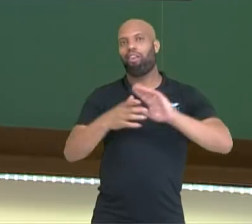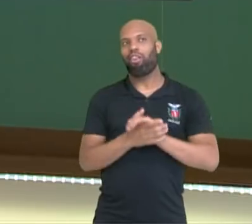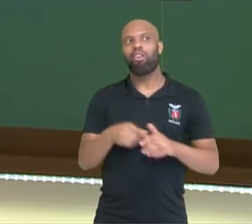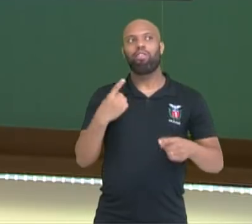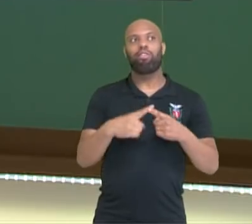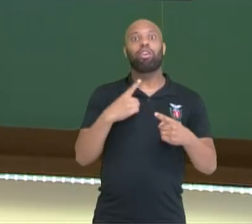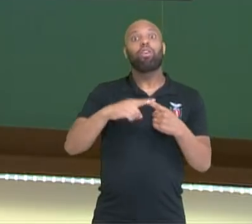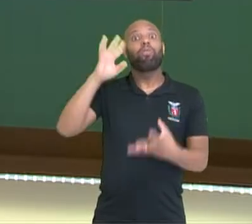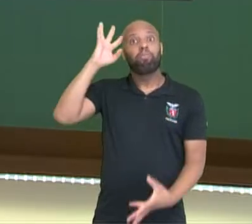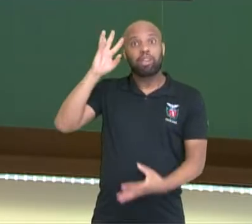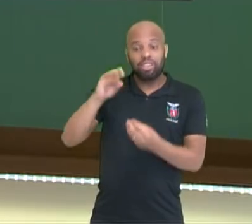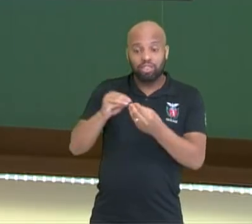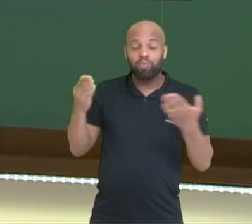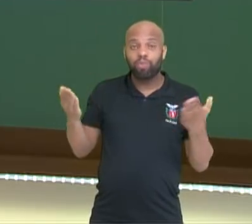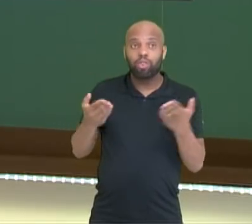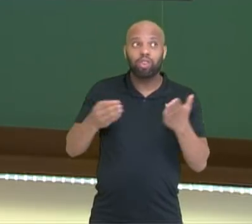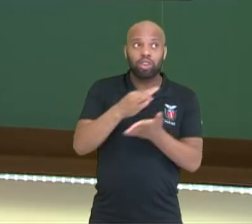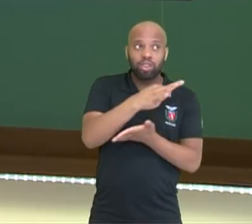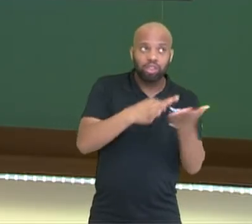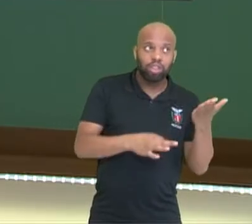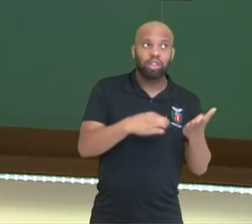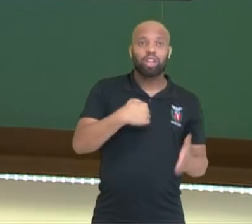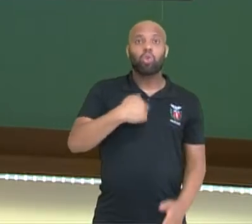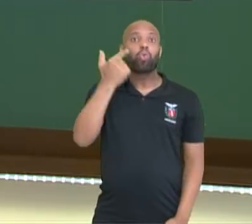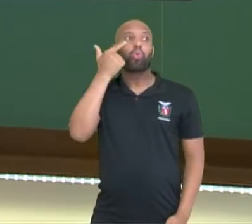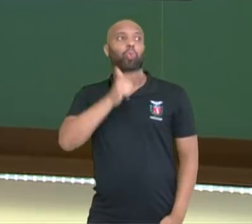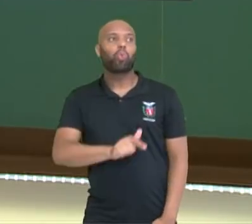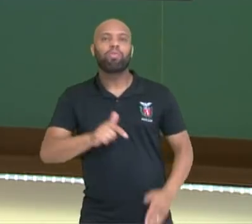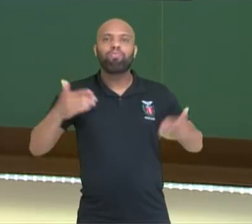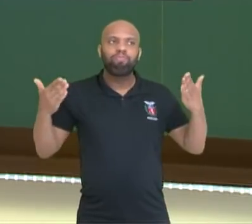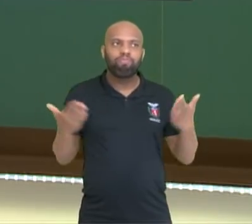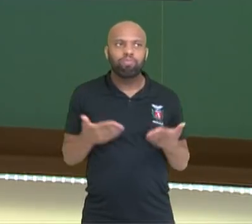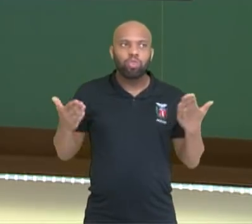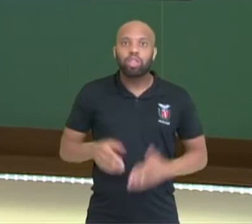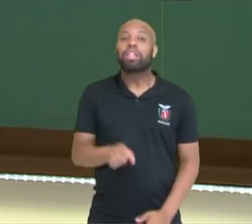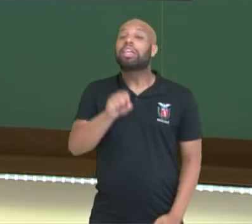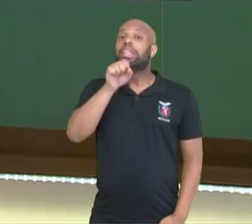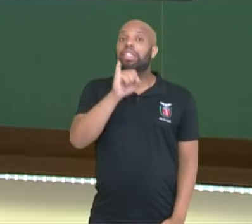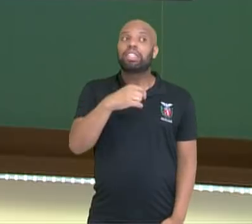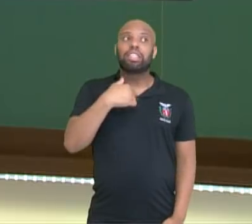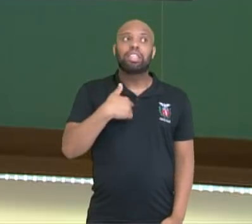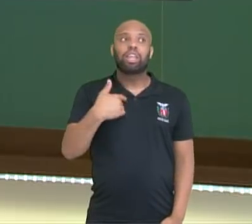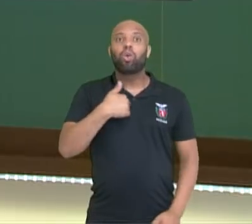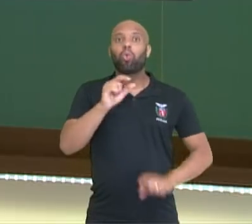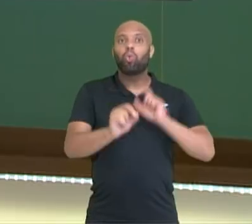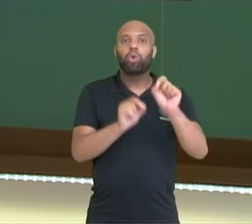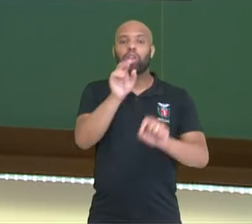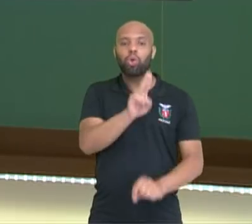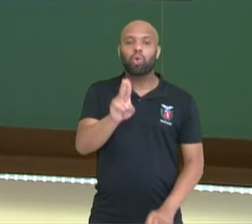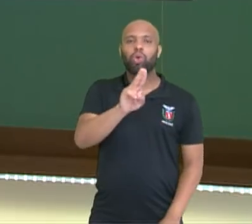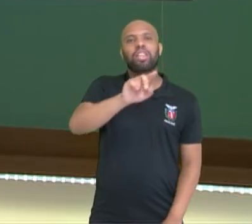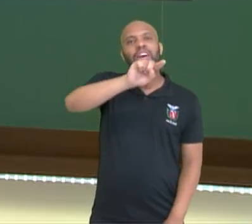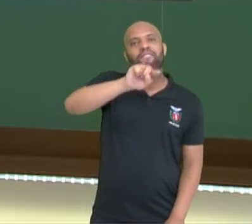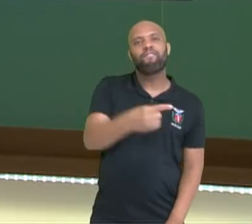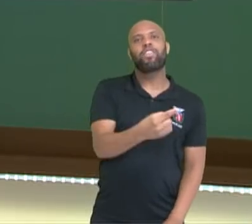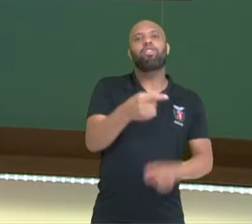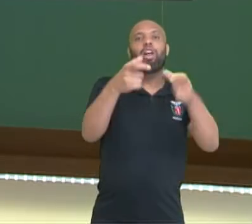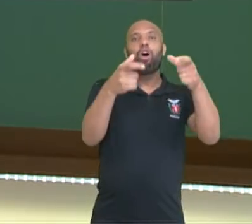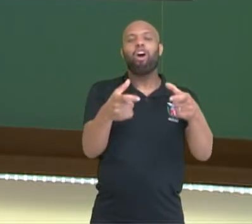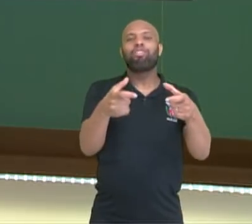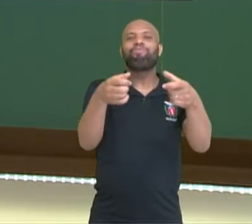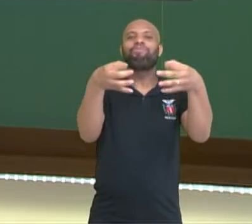essa compreensão do texto, eu só consigo se eu colocar a vírgula no